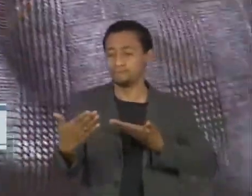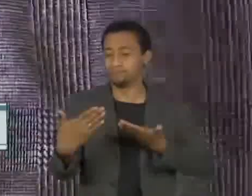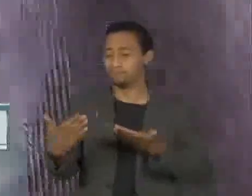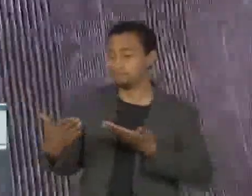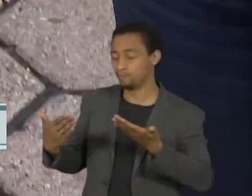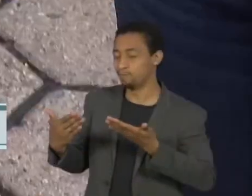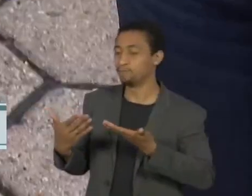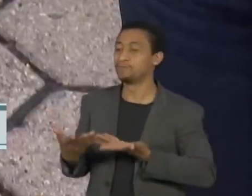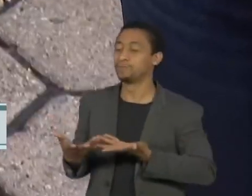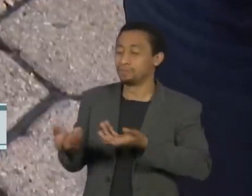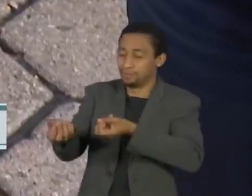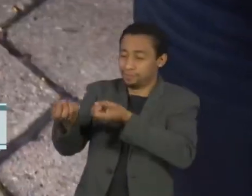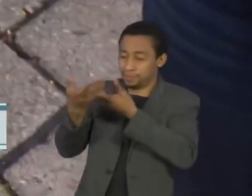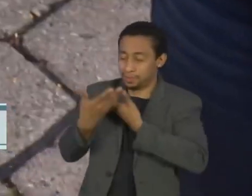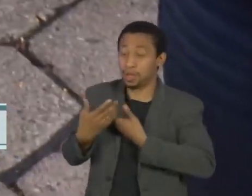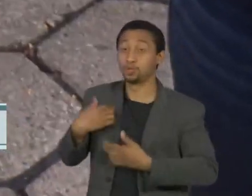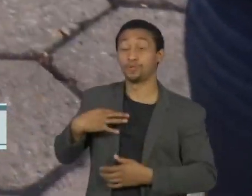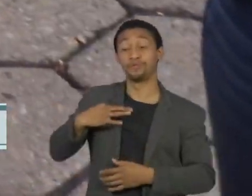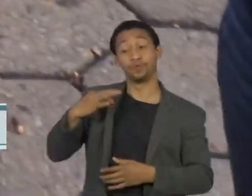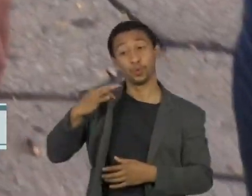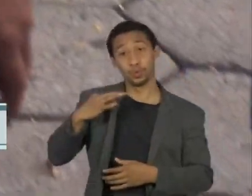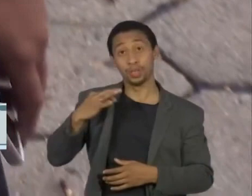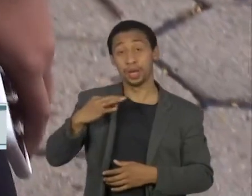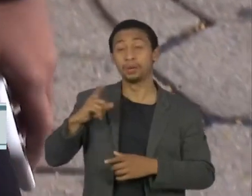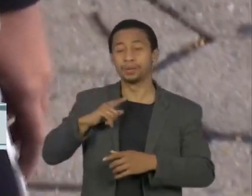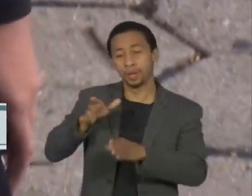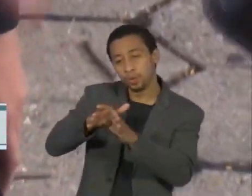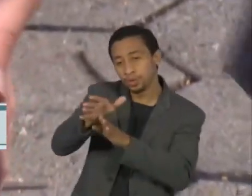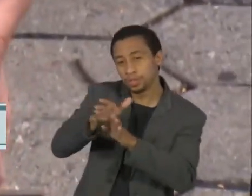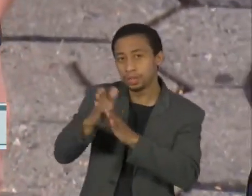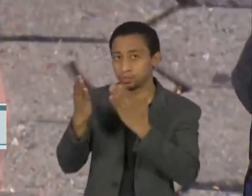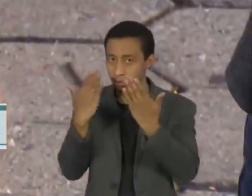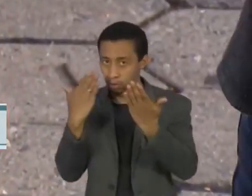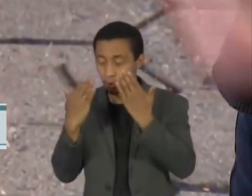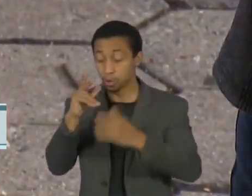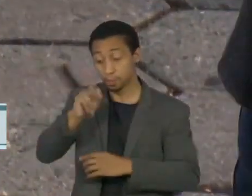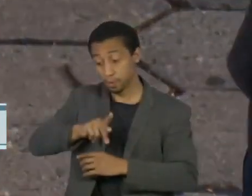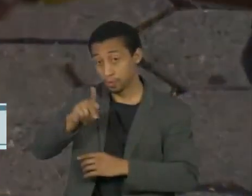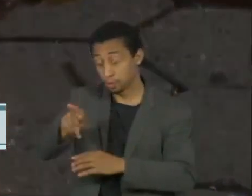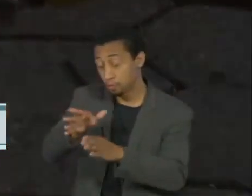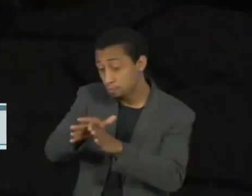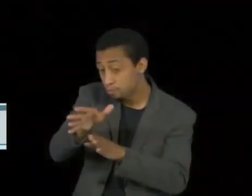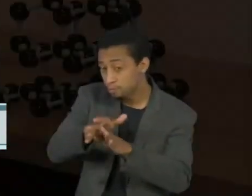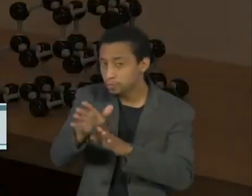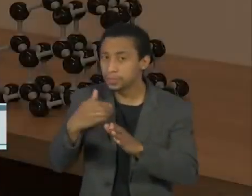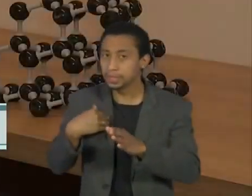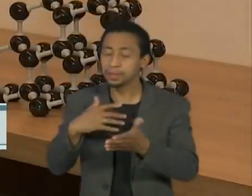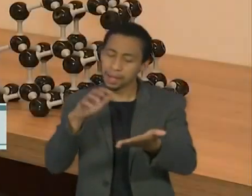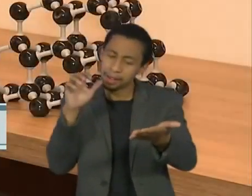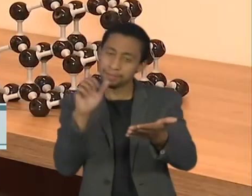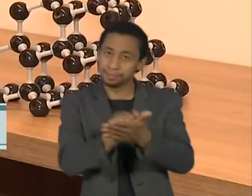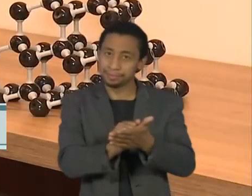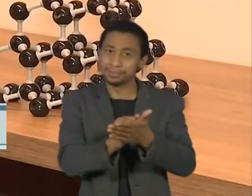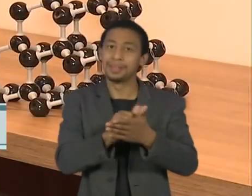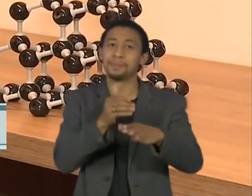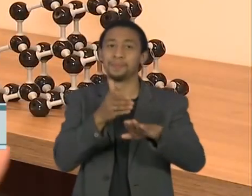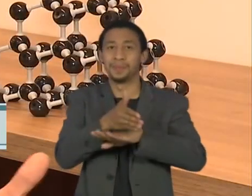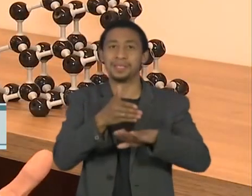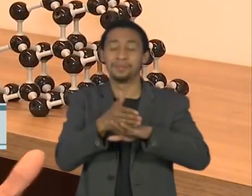são voluntários e têm a orientação de psicólogos e educadores. Eles se candidatam a participarem